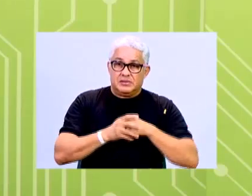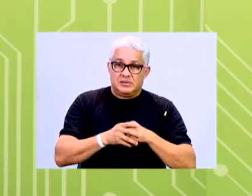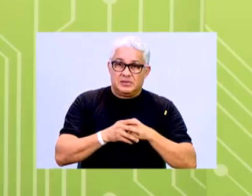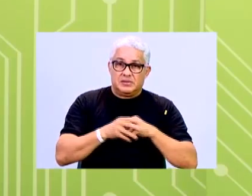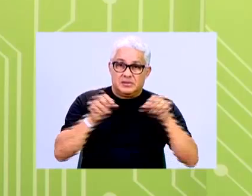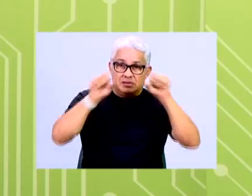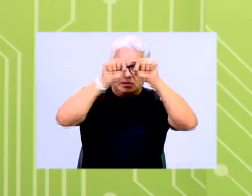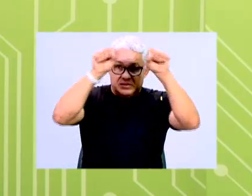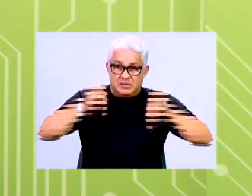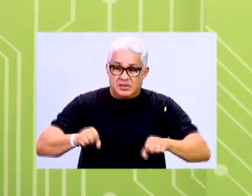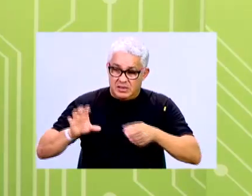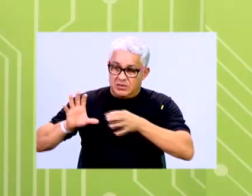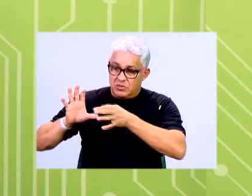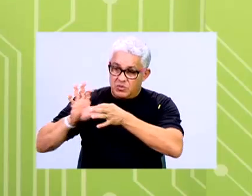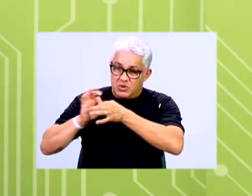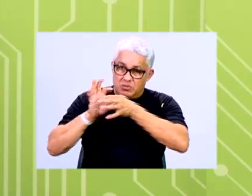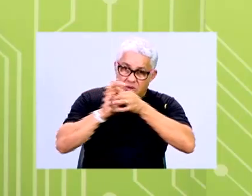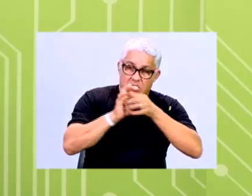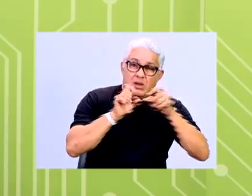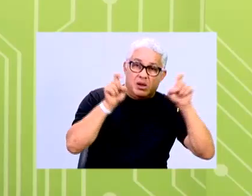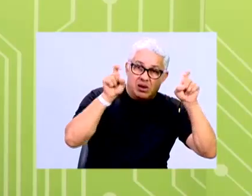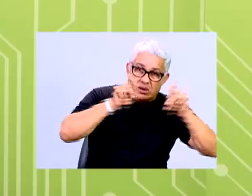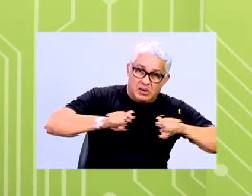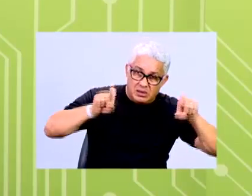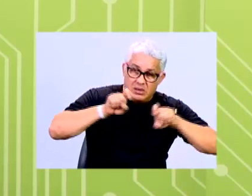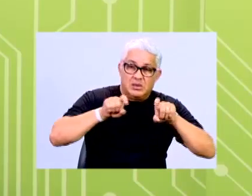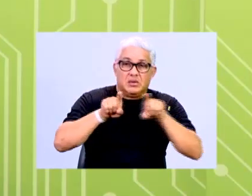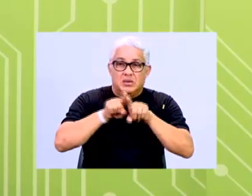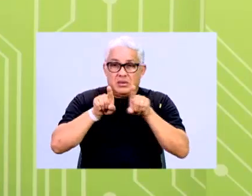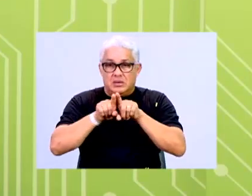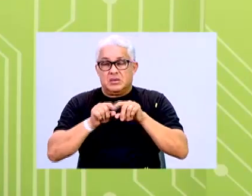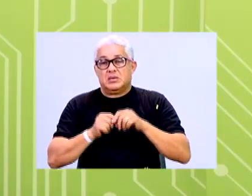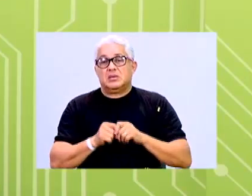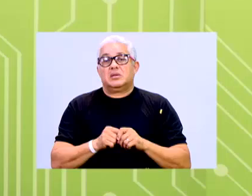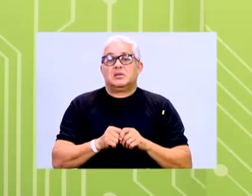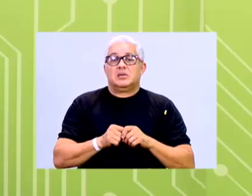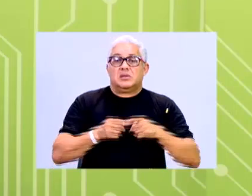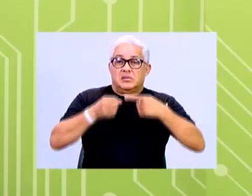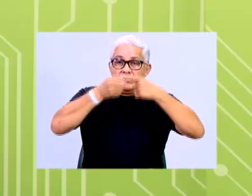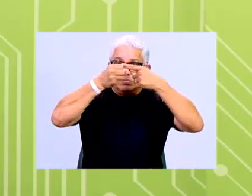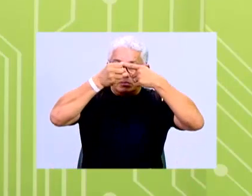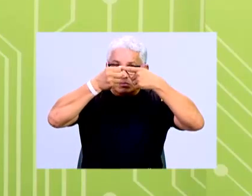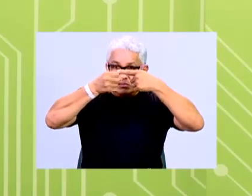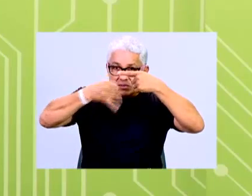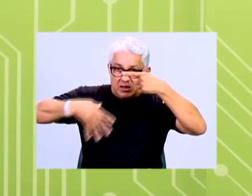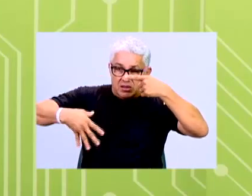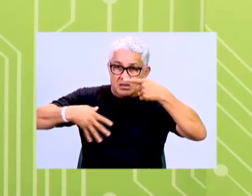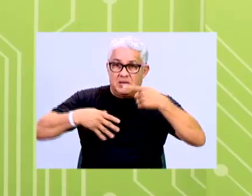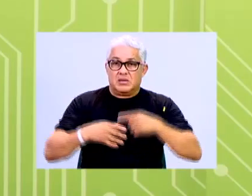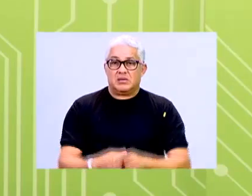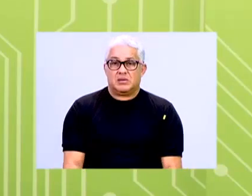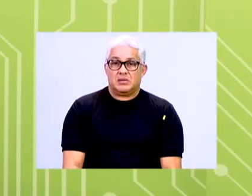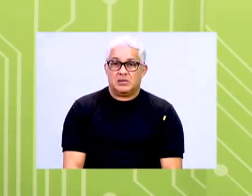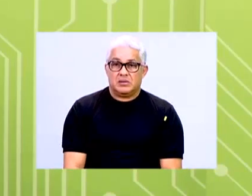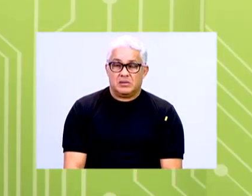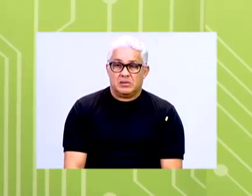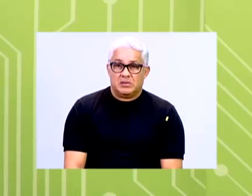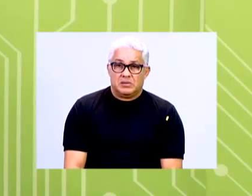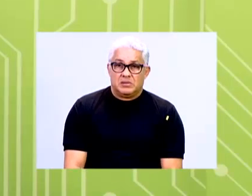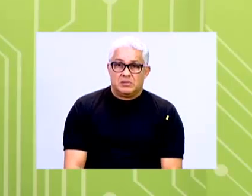o conjunto, o hardware e o software. Esse conjunto dos dois é que vai realmente